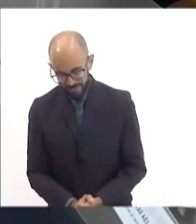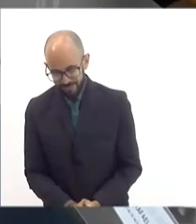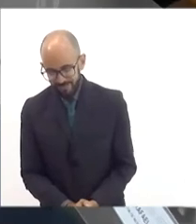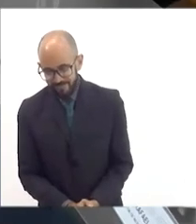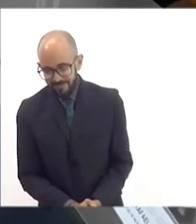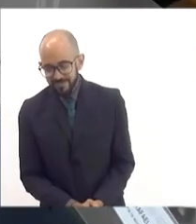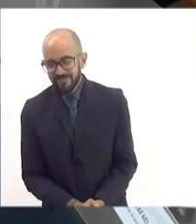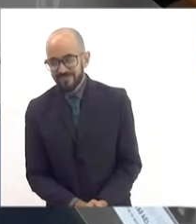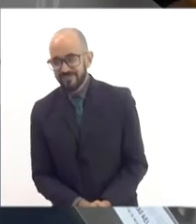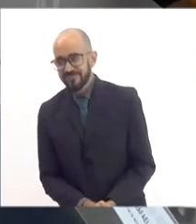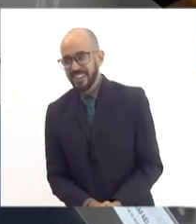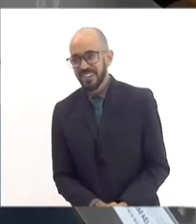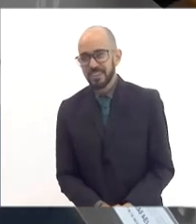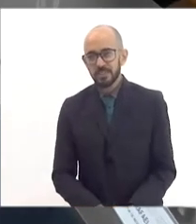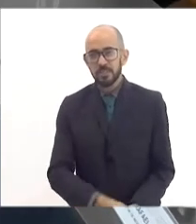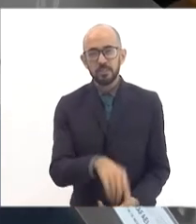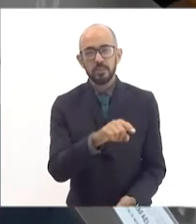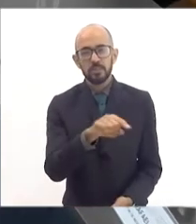O Zamit.